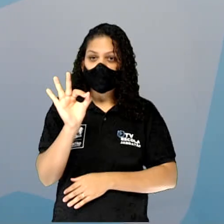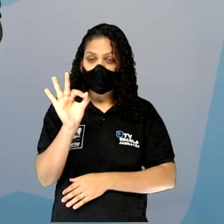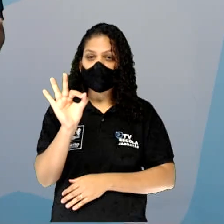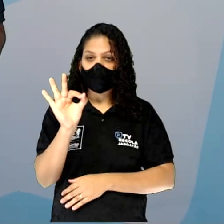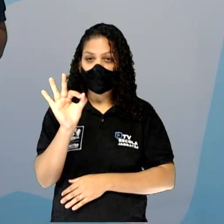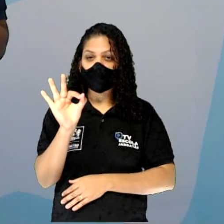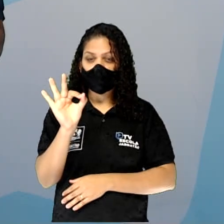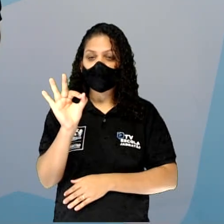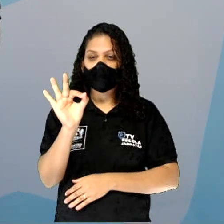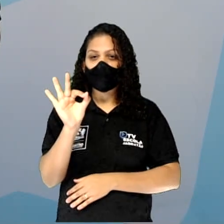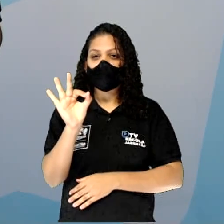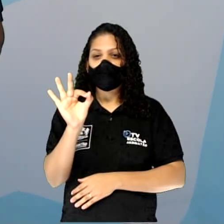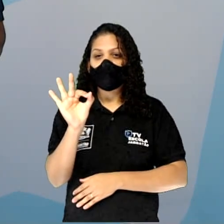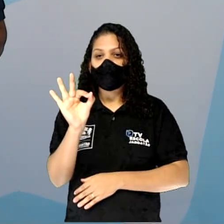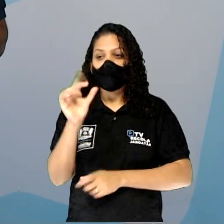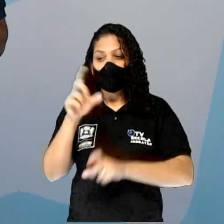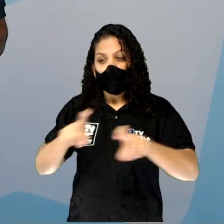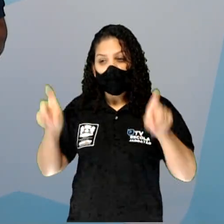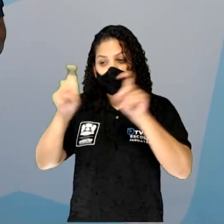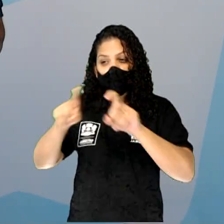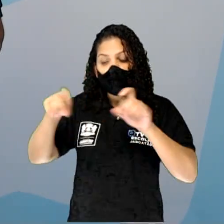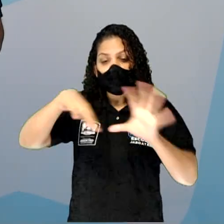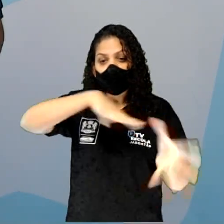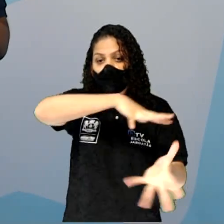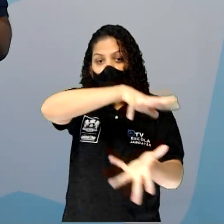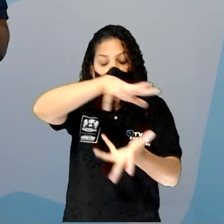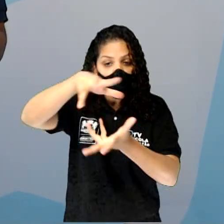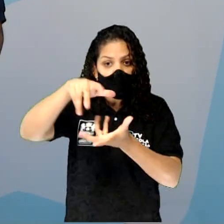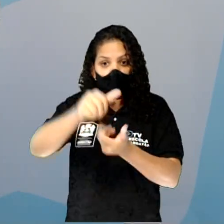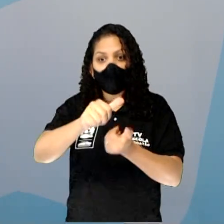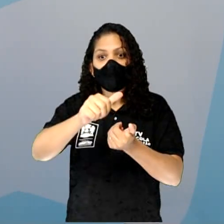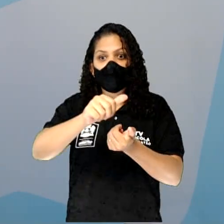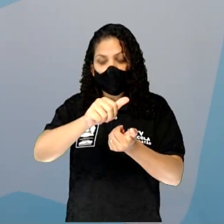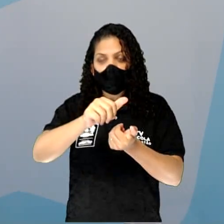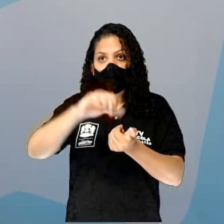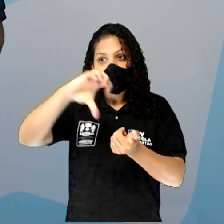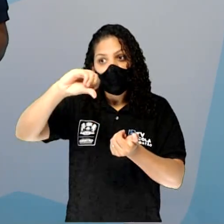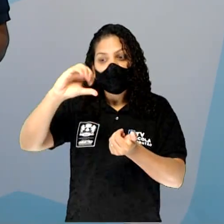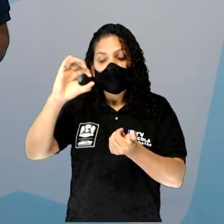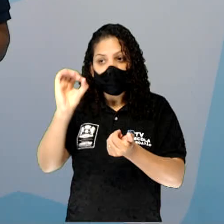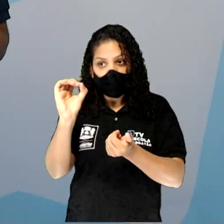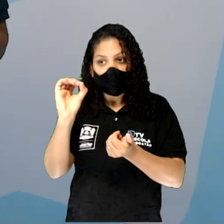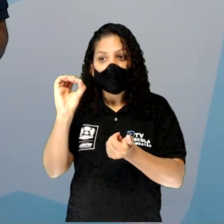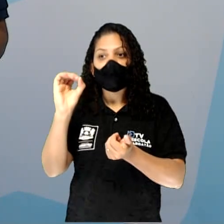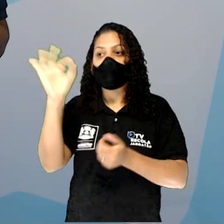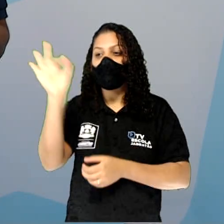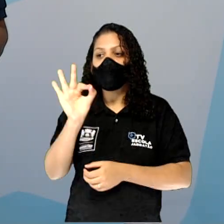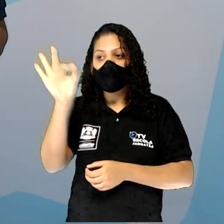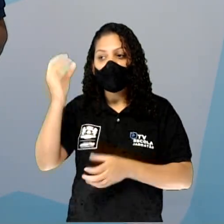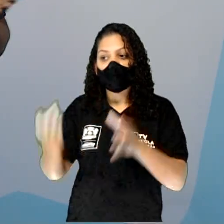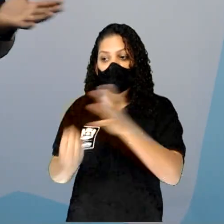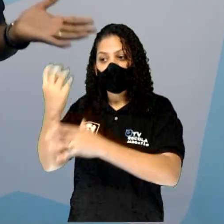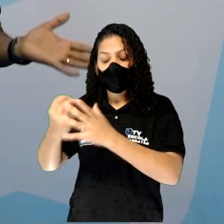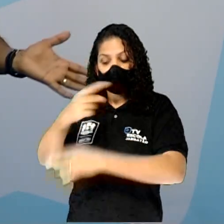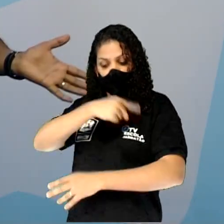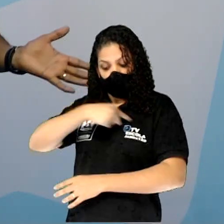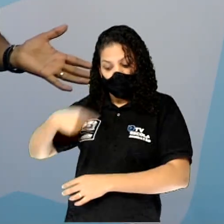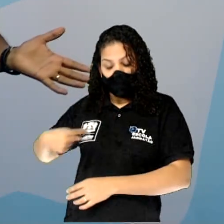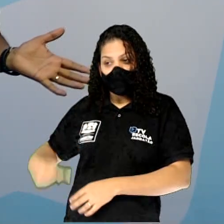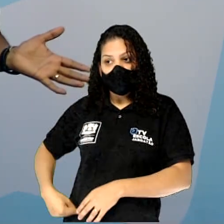de produção de computadores no mundo. Ou seja, a cada 10 computadores, 9